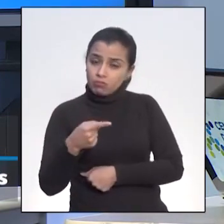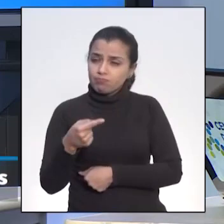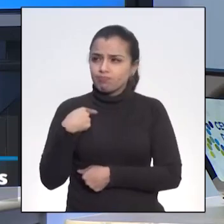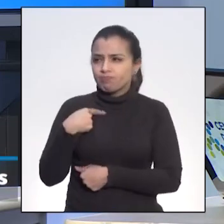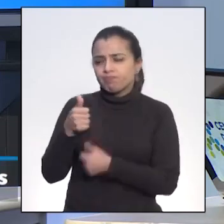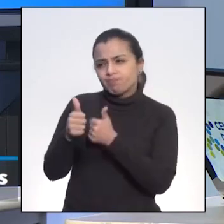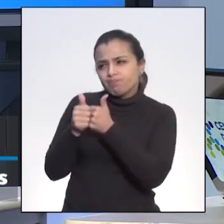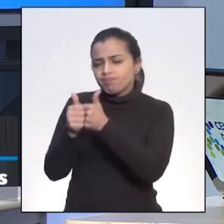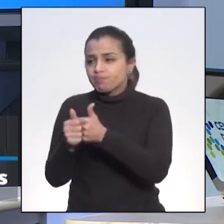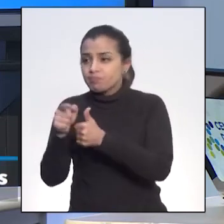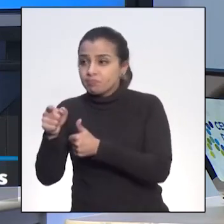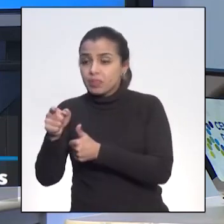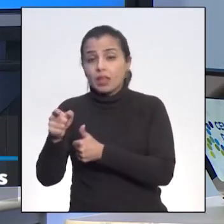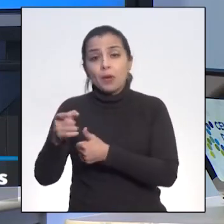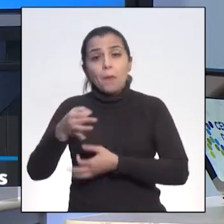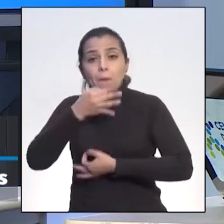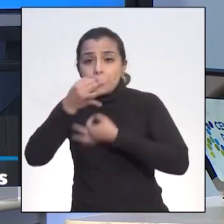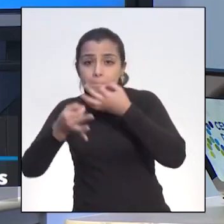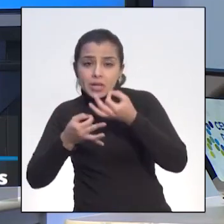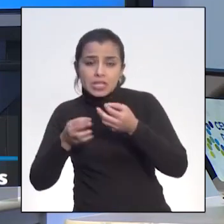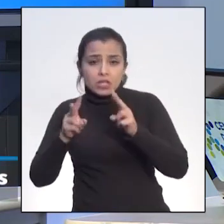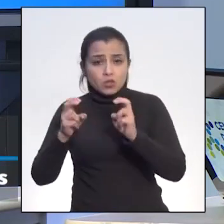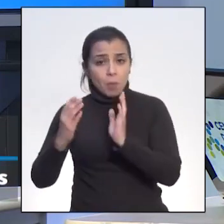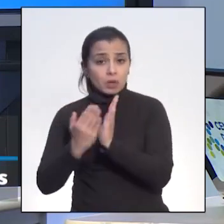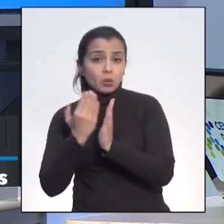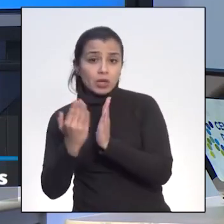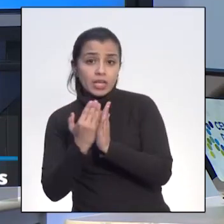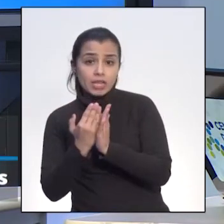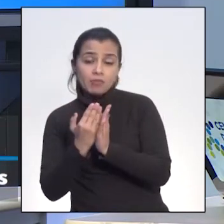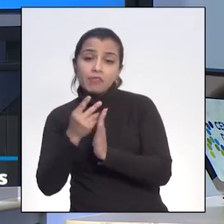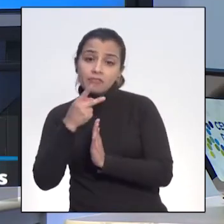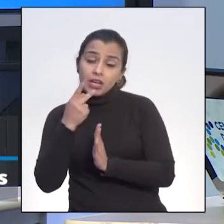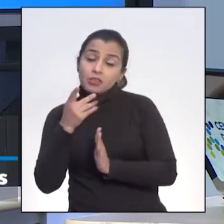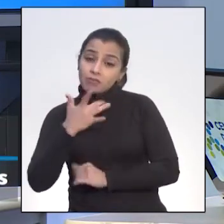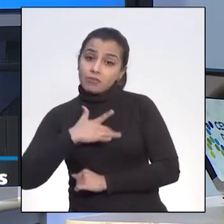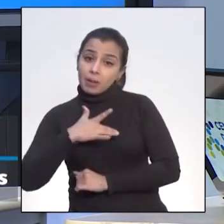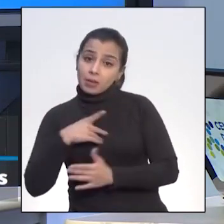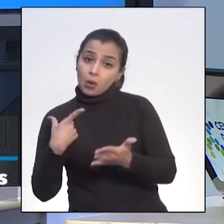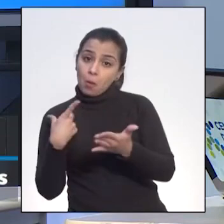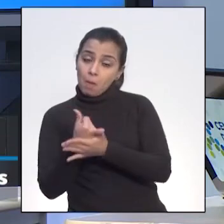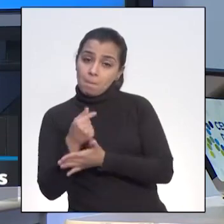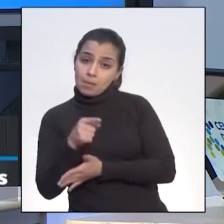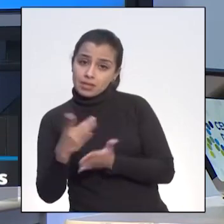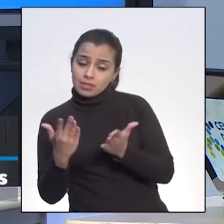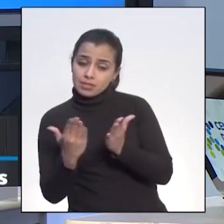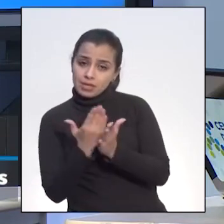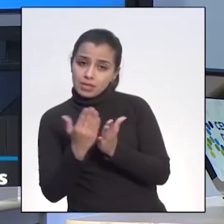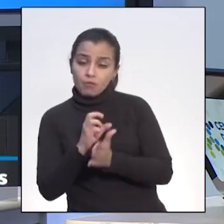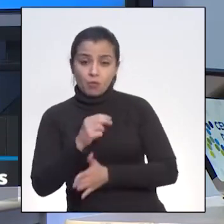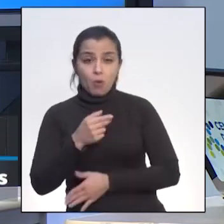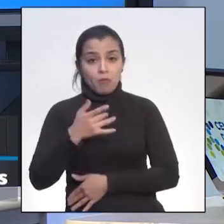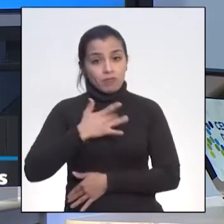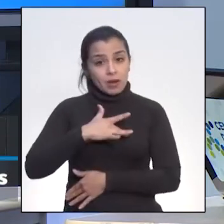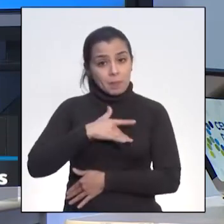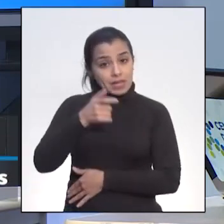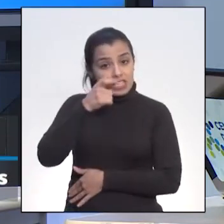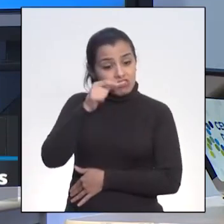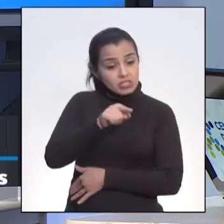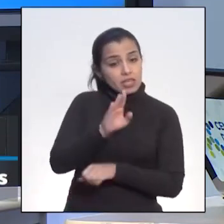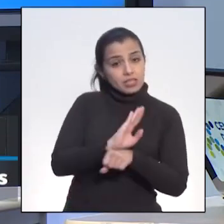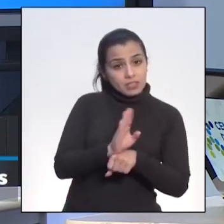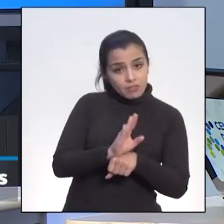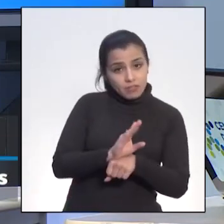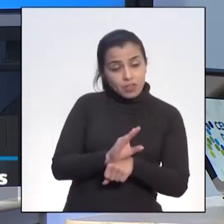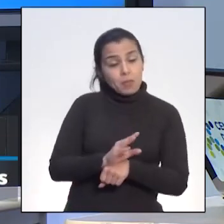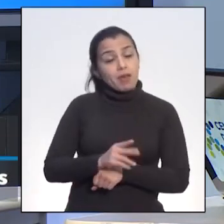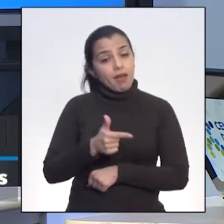pensar que, olha, vale a pena comprar este livro, vale a pena ler este livro, vale a pena ver este filme, vale a pena jogar este jogo,